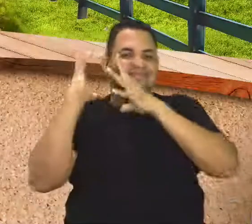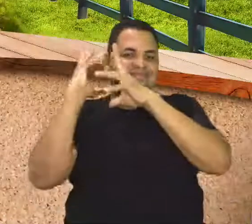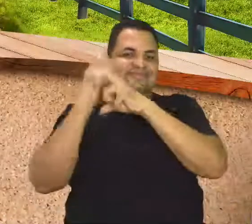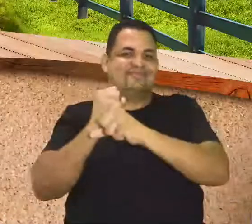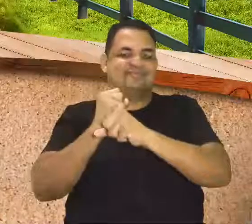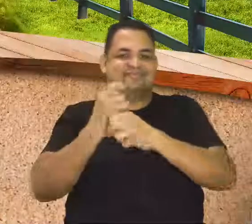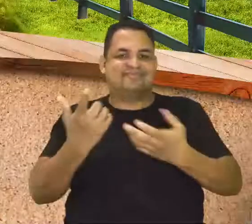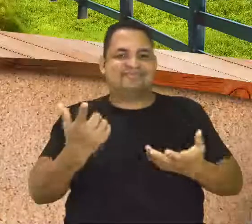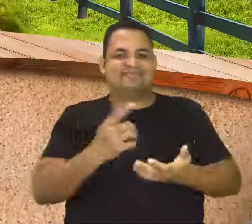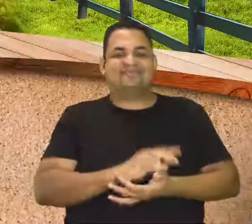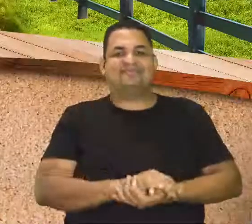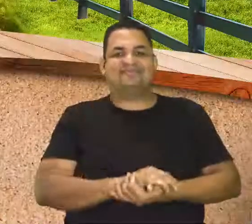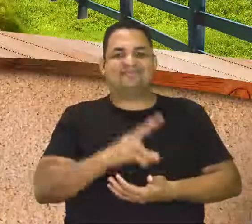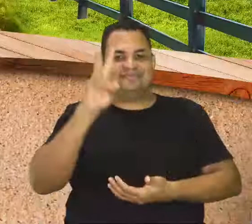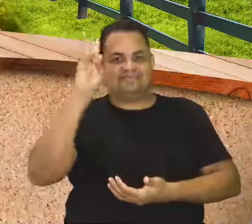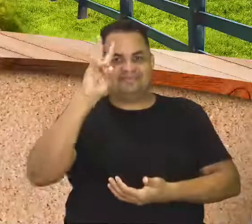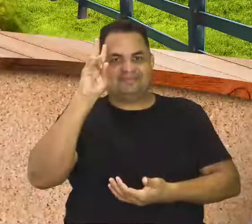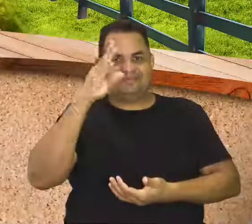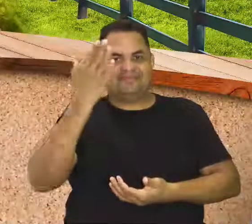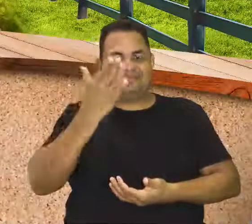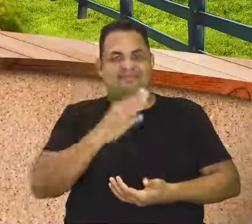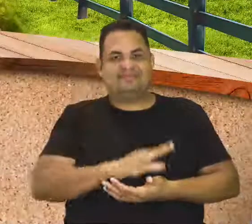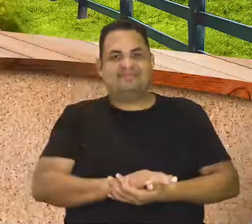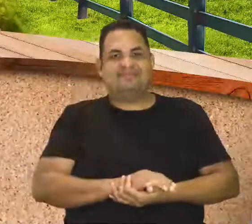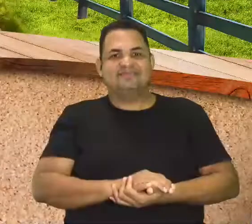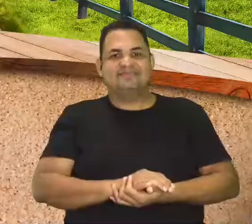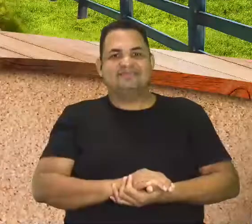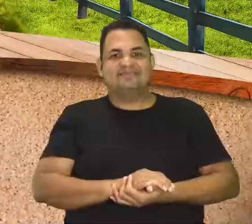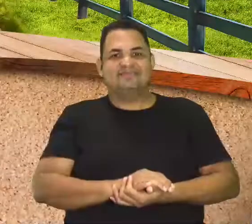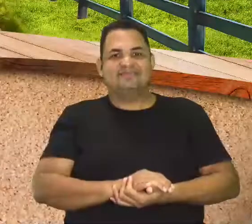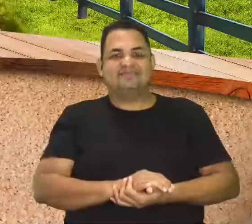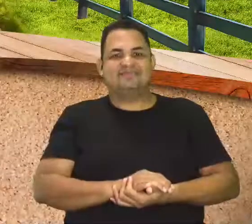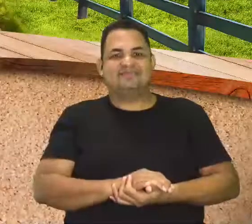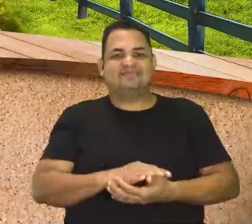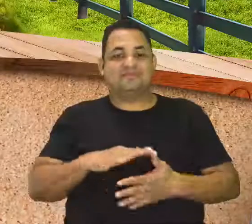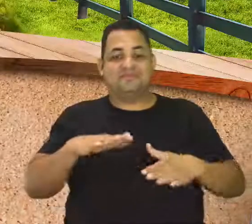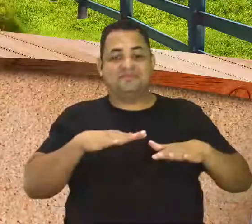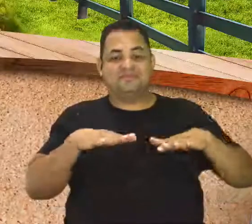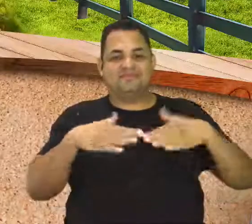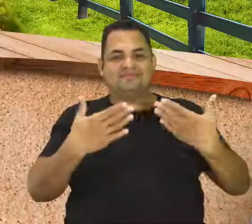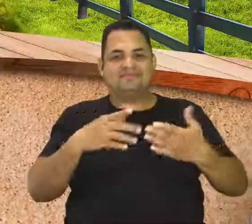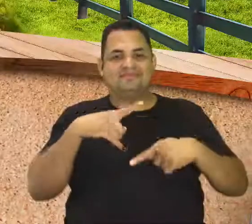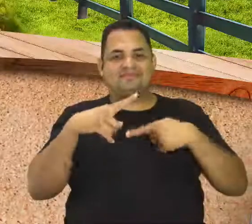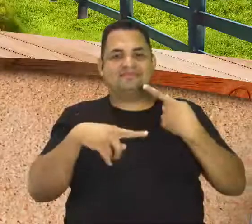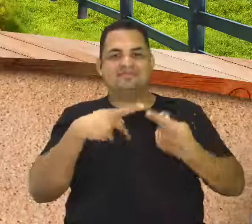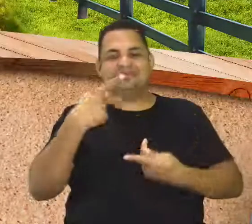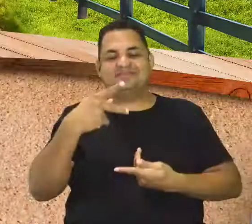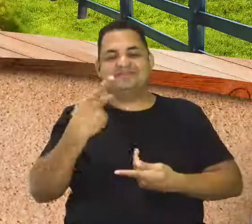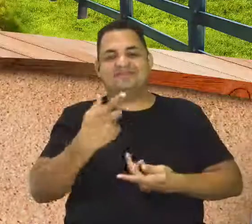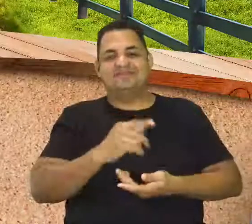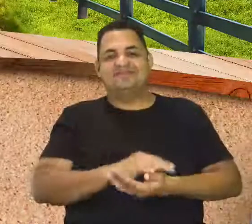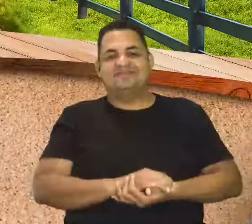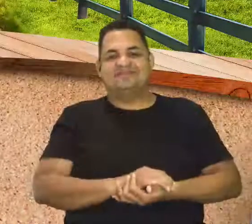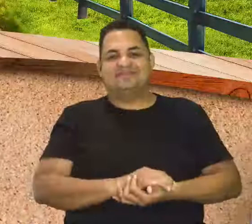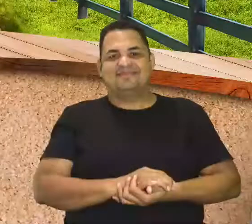revisão. E lembra, hein? Se mexer, depois do que eu falar, olha lá,